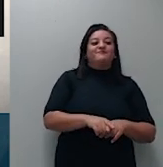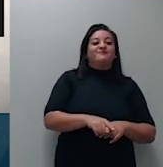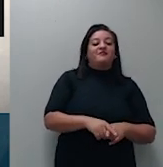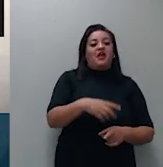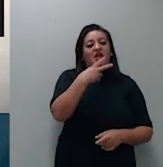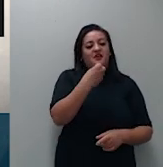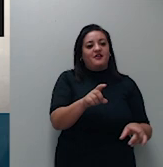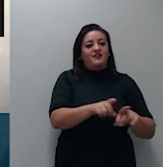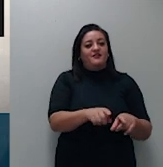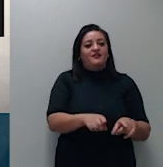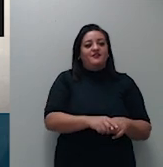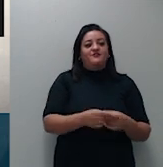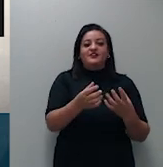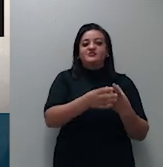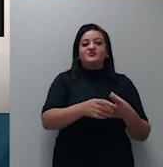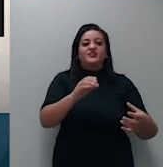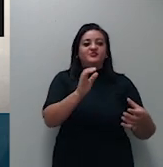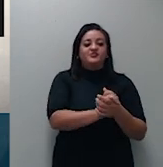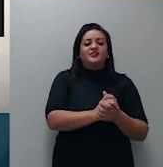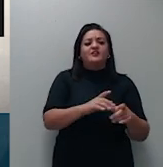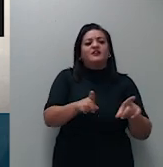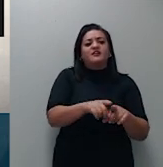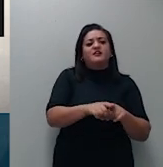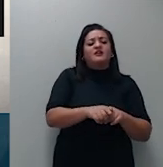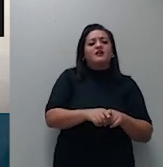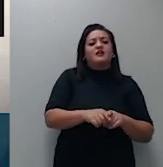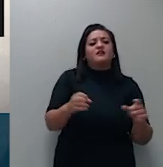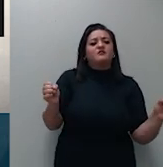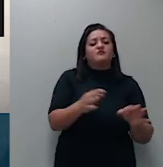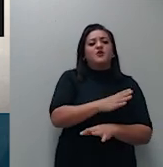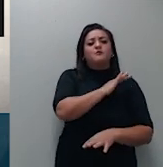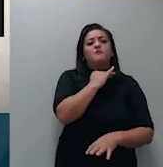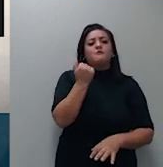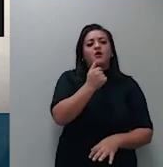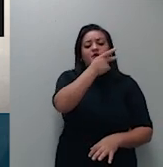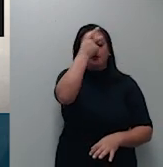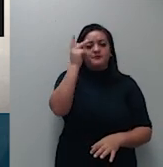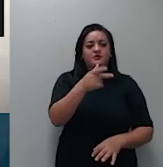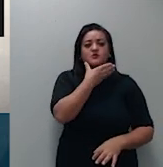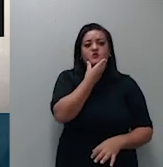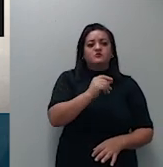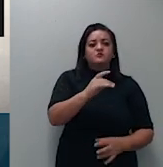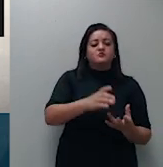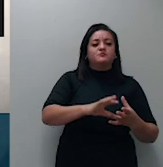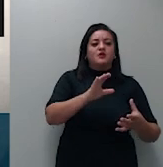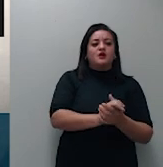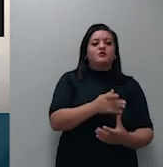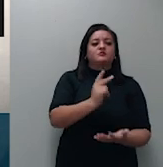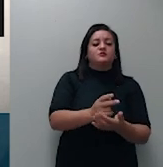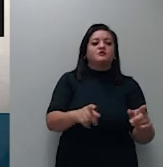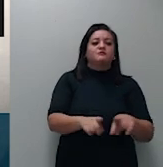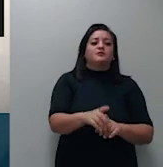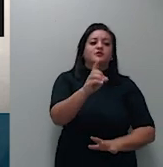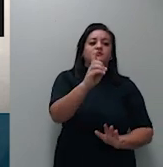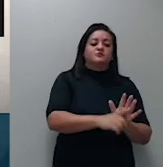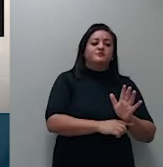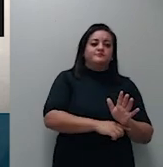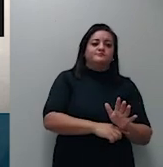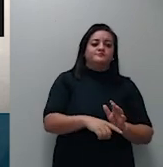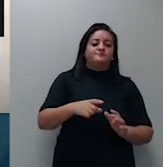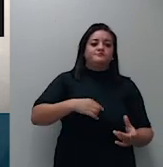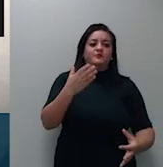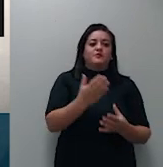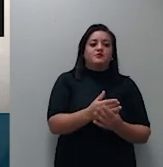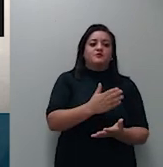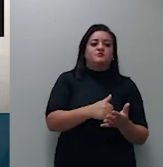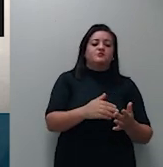de reconhecimento de união estável morte do Companheiro postulando também o direito de